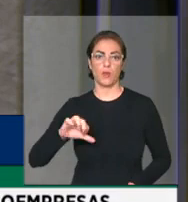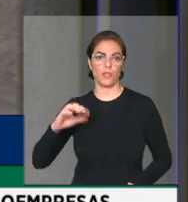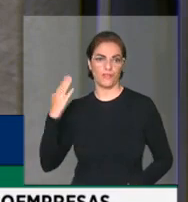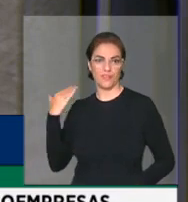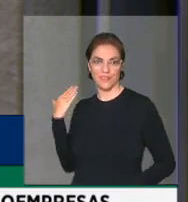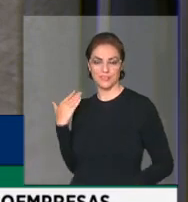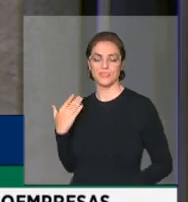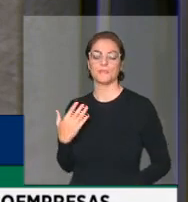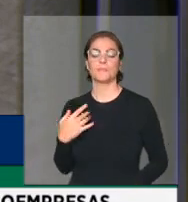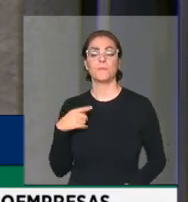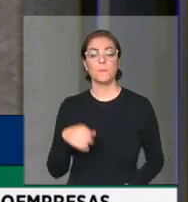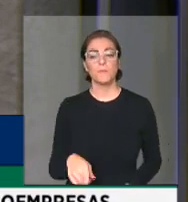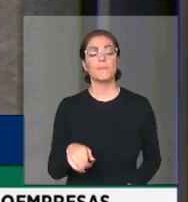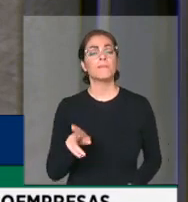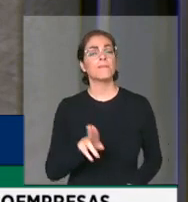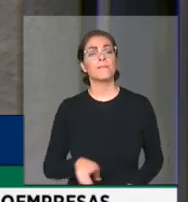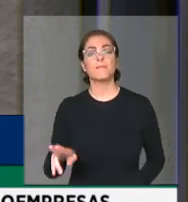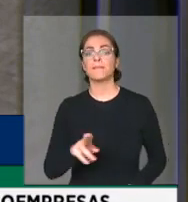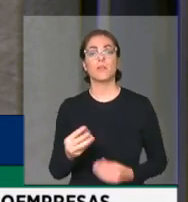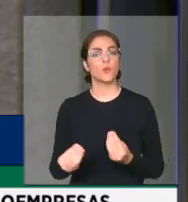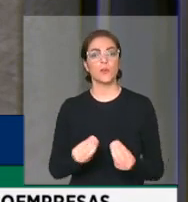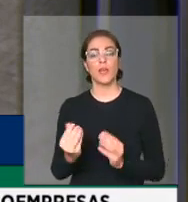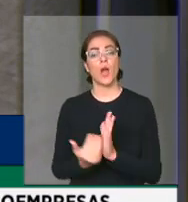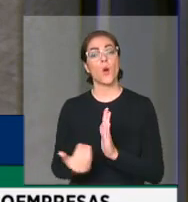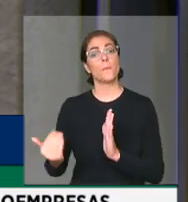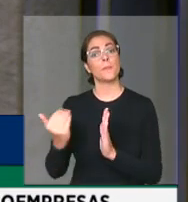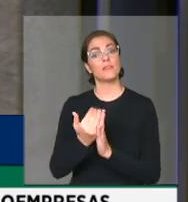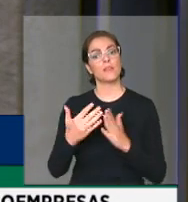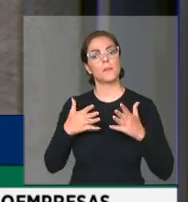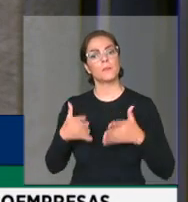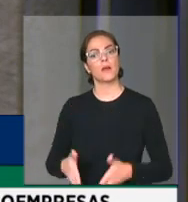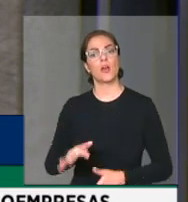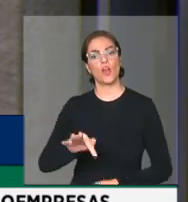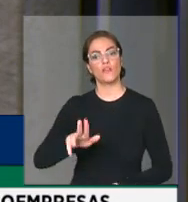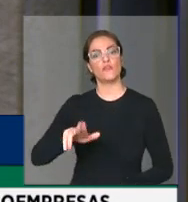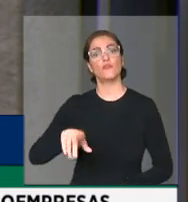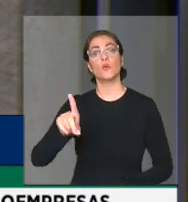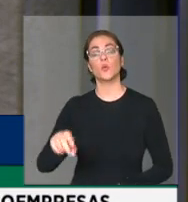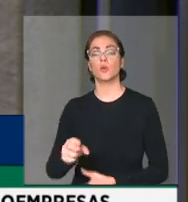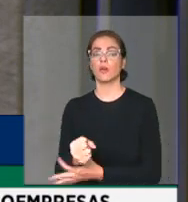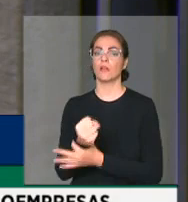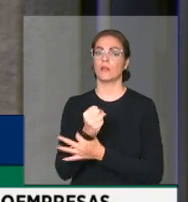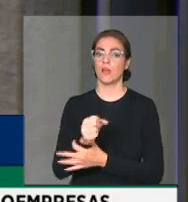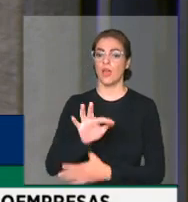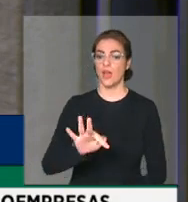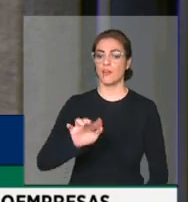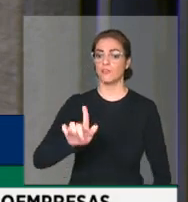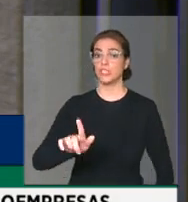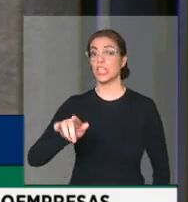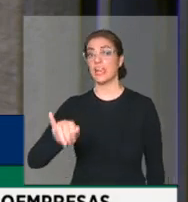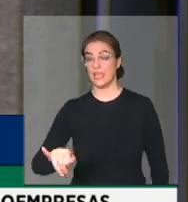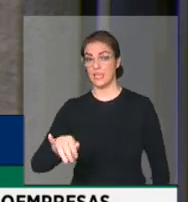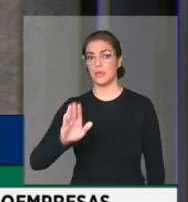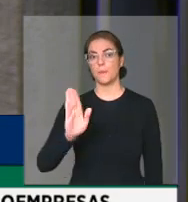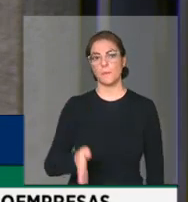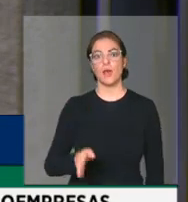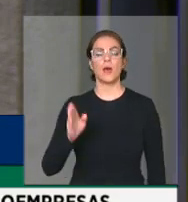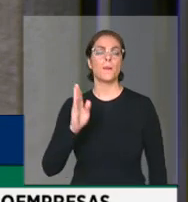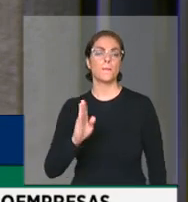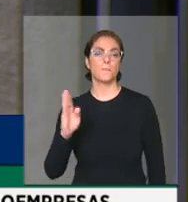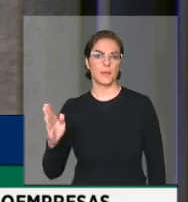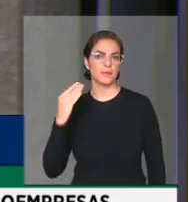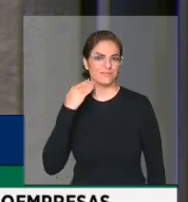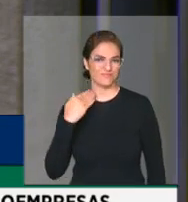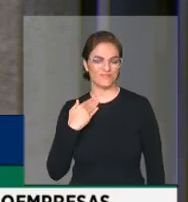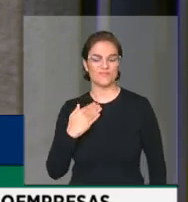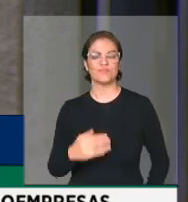previstos, serão utilizados para aumentar a sua participação no Fundo Garantidor de Investimentos, FGI/Banco do Brasil, de